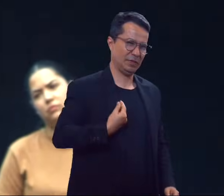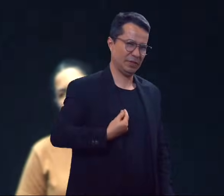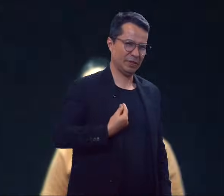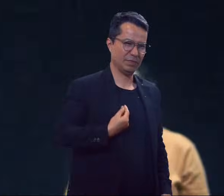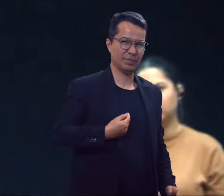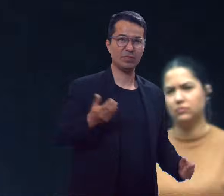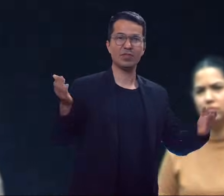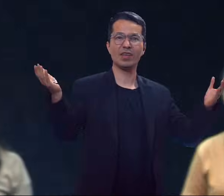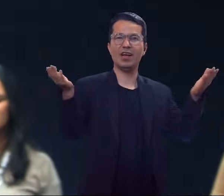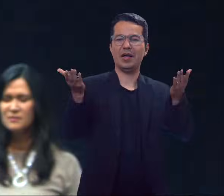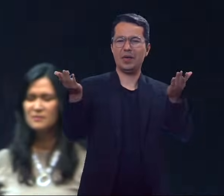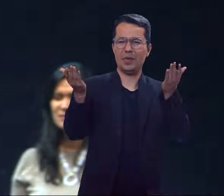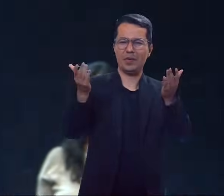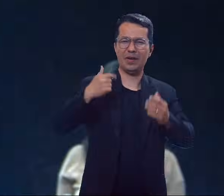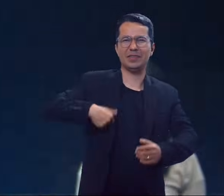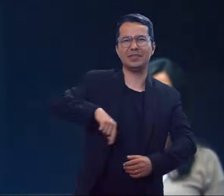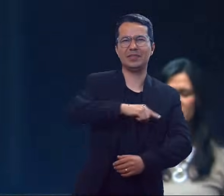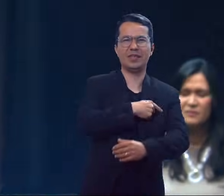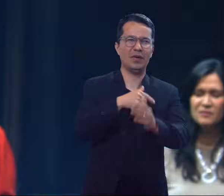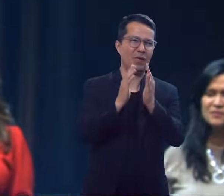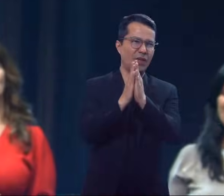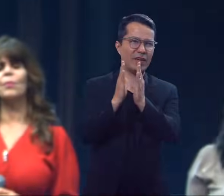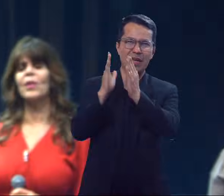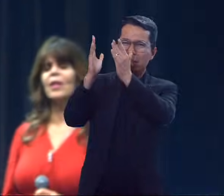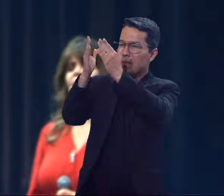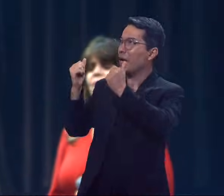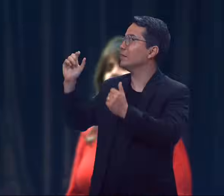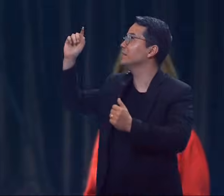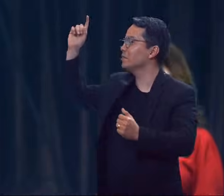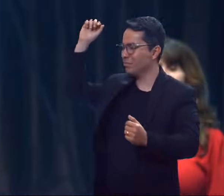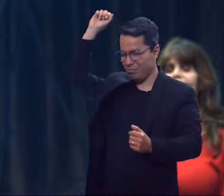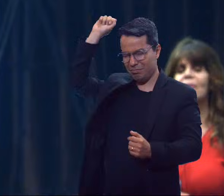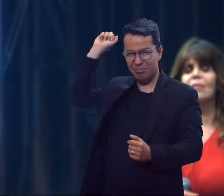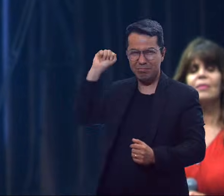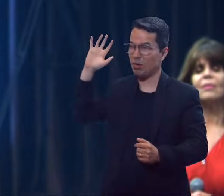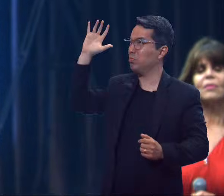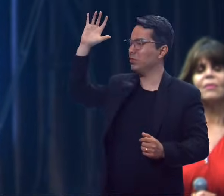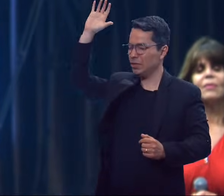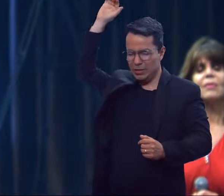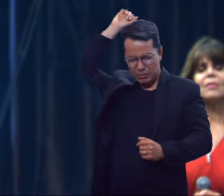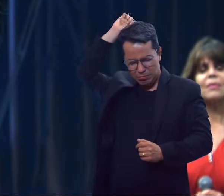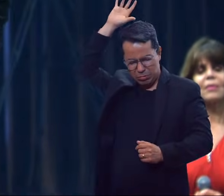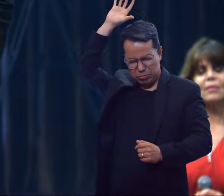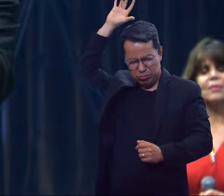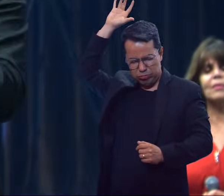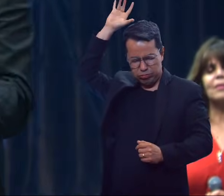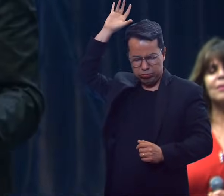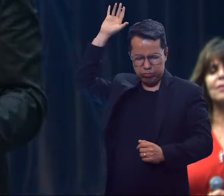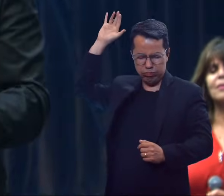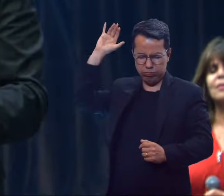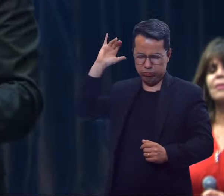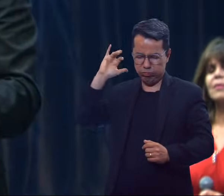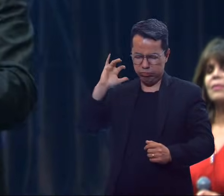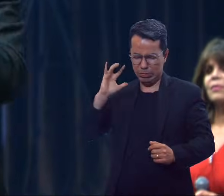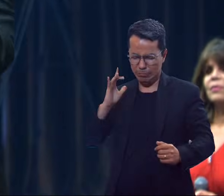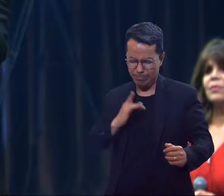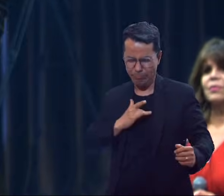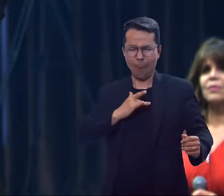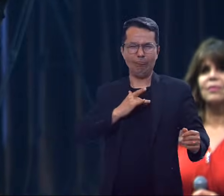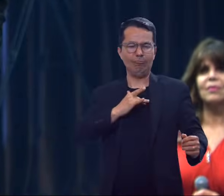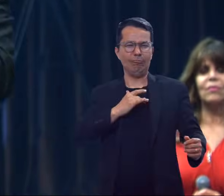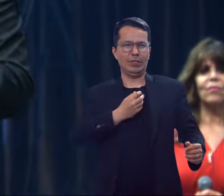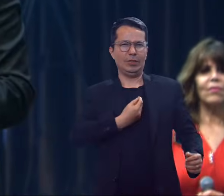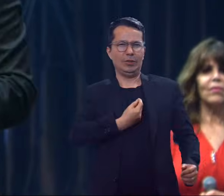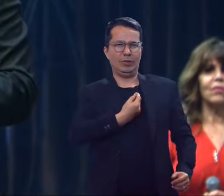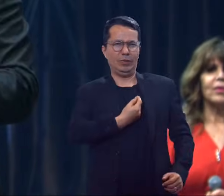Deus avive o teu coração. Amém? Você vai pedir assim: Deus, desperta o meu coração para